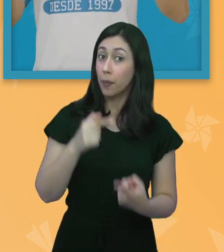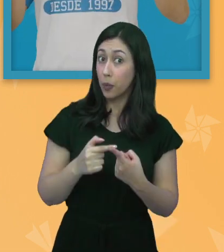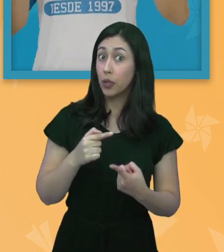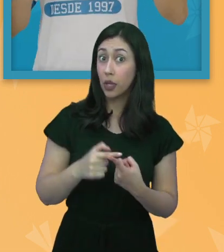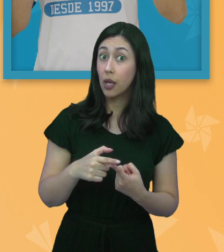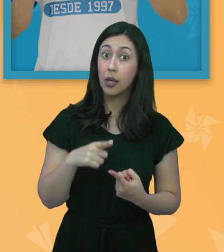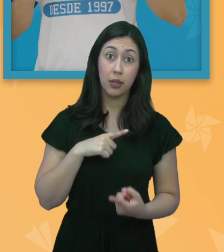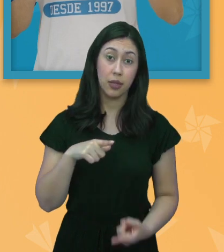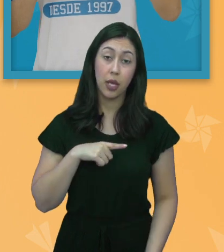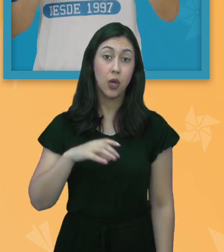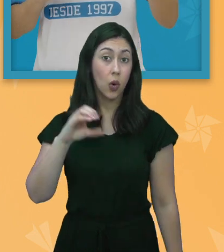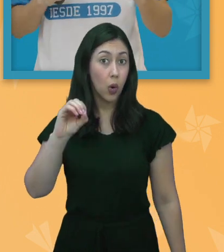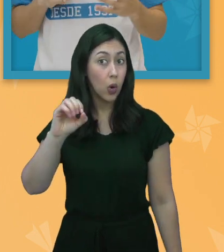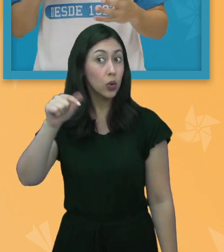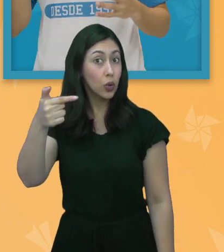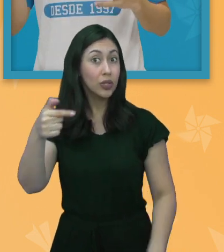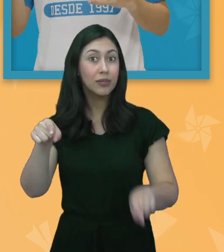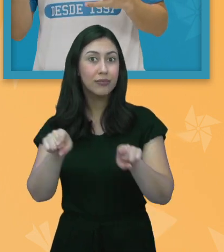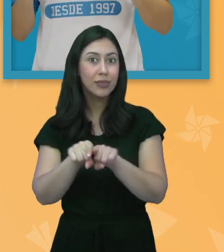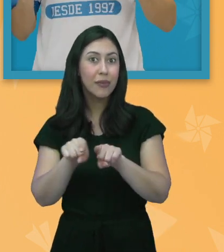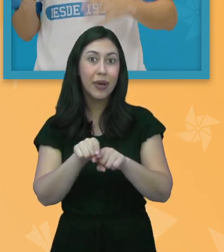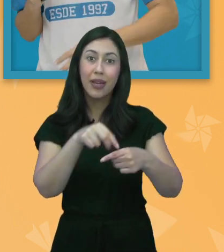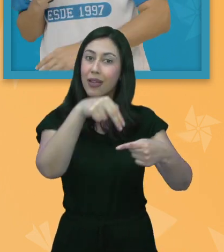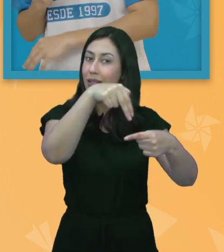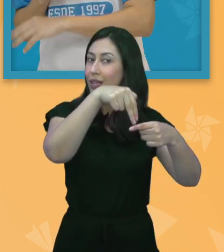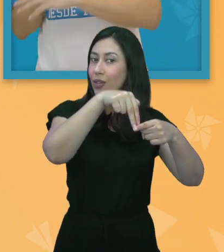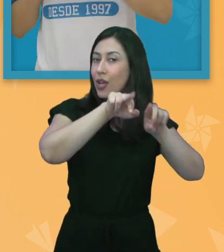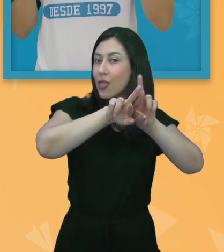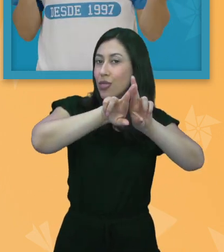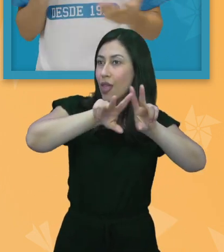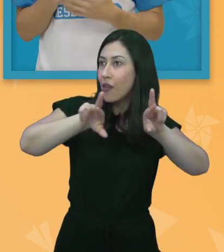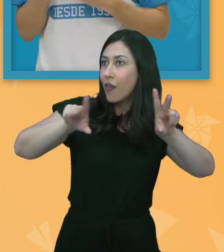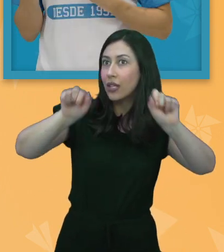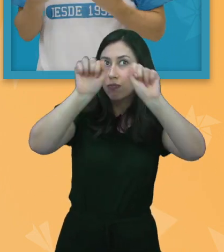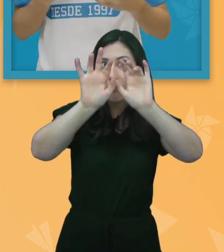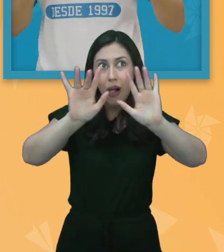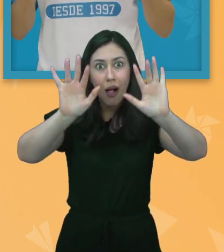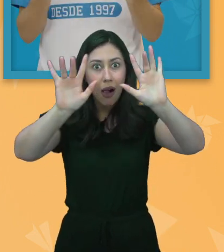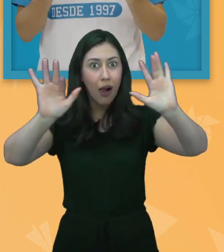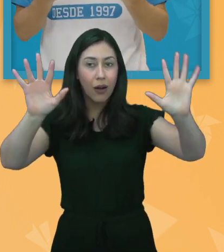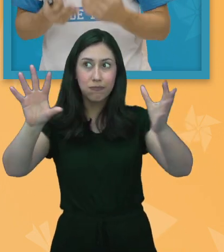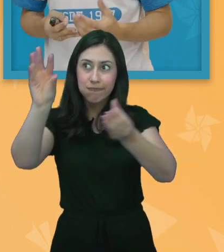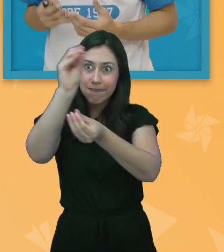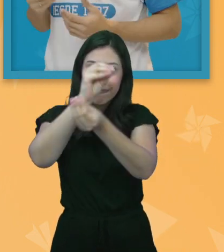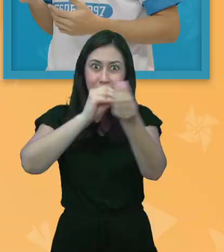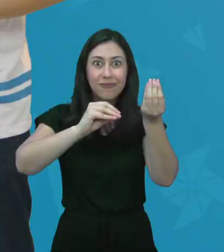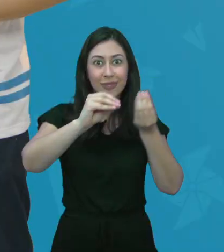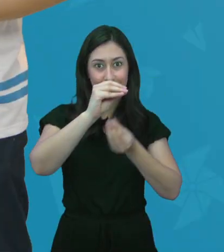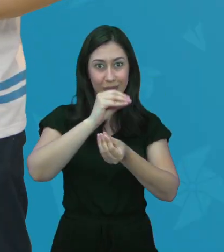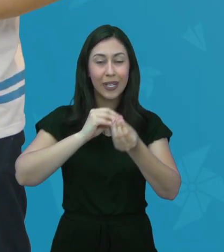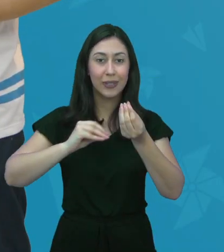é composto por gás oxigênio e nitrogênio principalmente e diversos outros gases todos ali misturados.